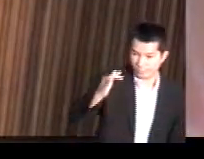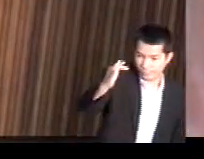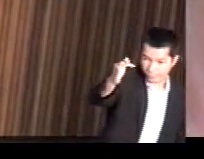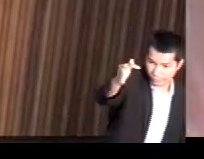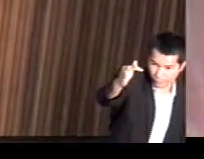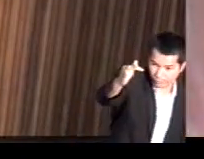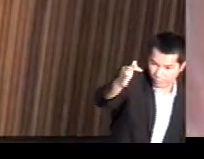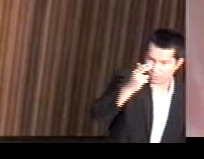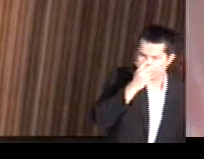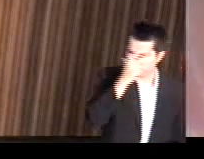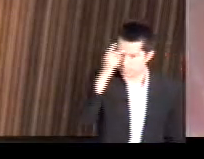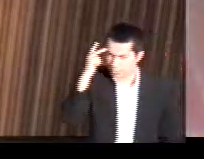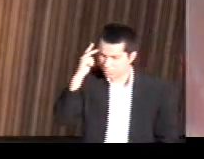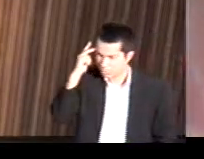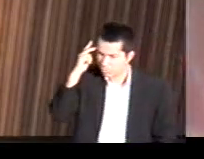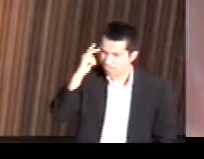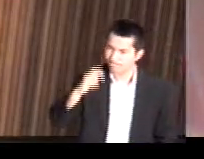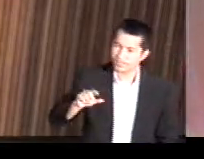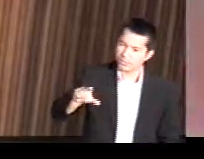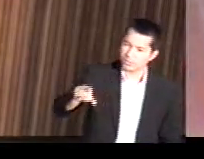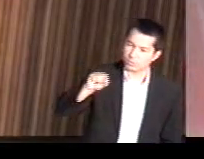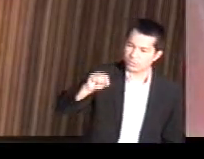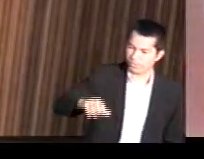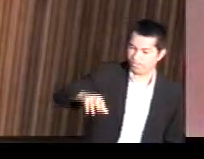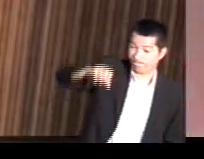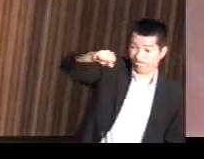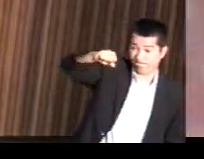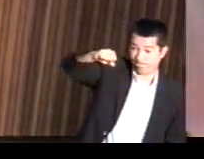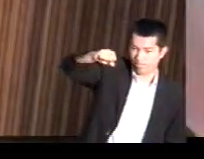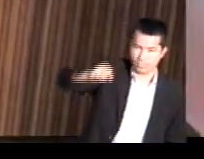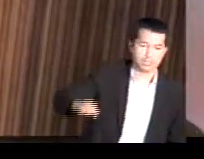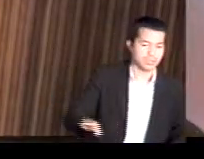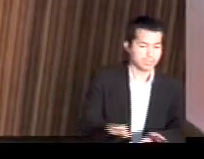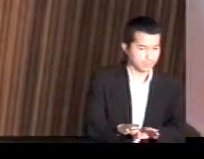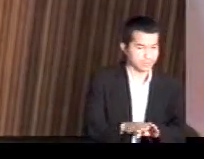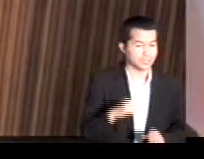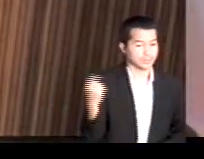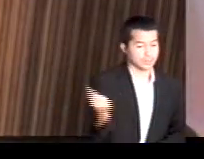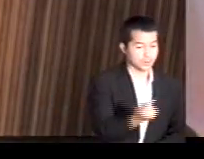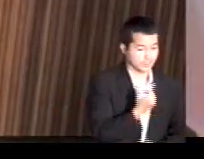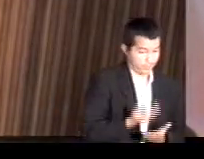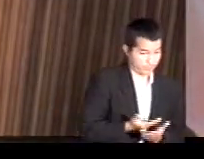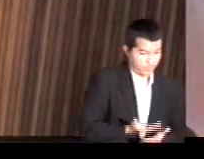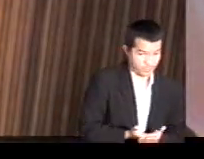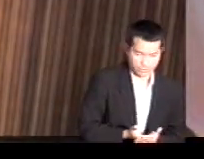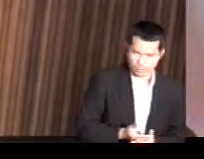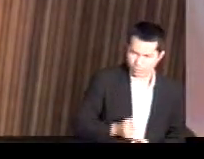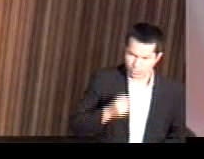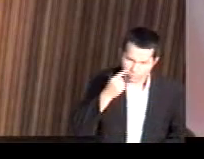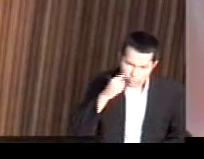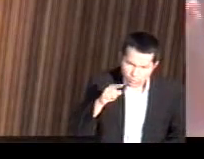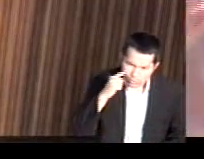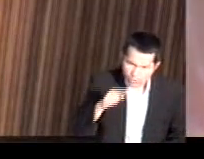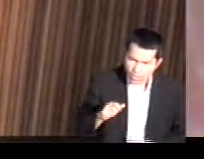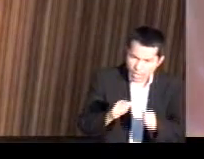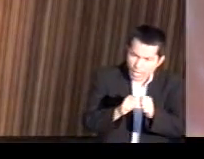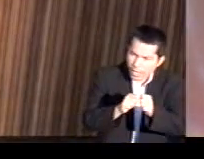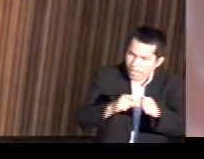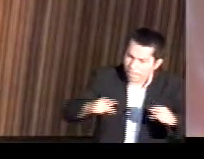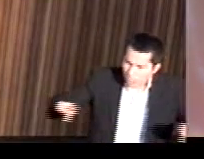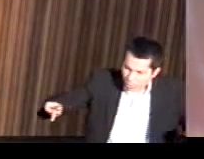das pessoas. E quando a gente lê o livro do Apocalipse na nossa Bíblia, olha só como